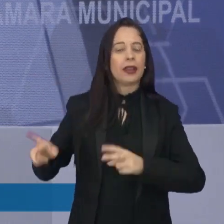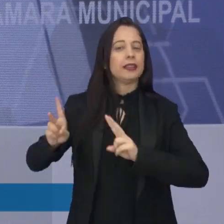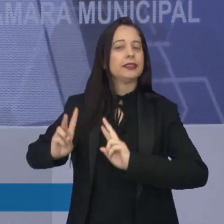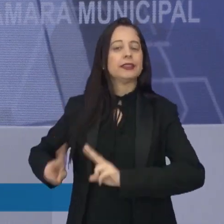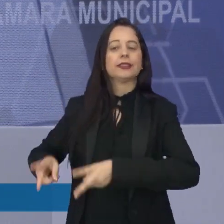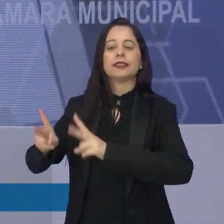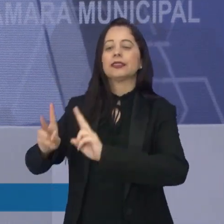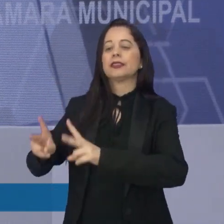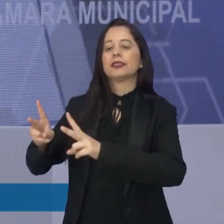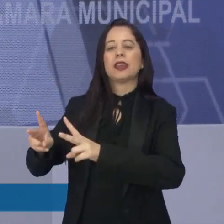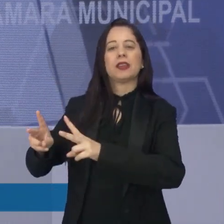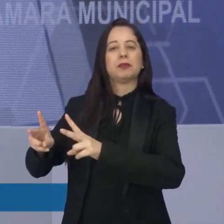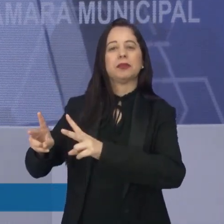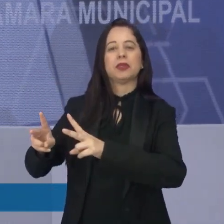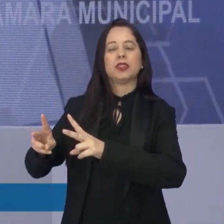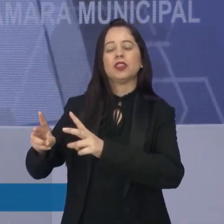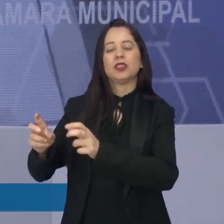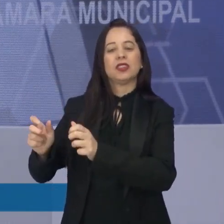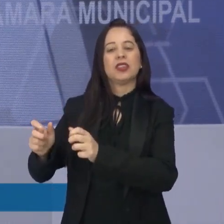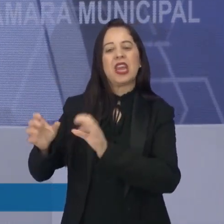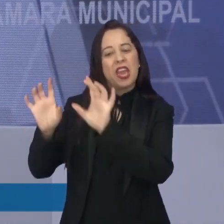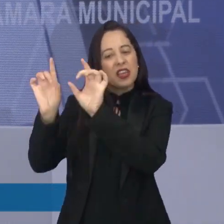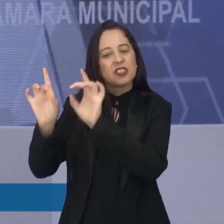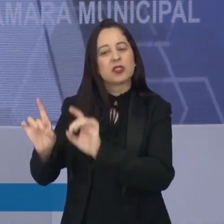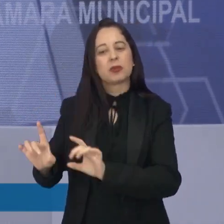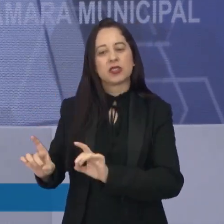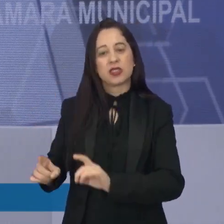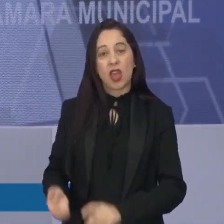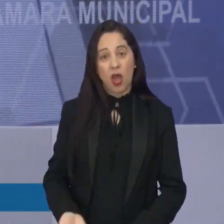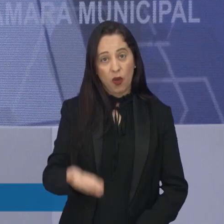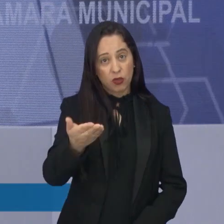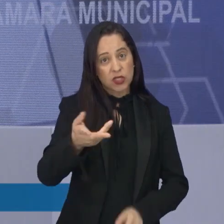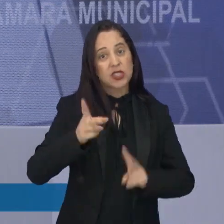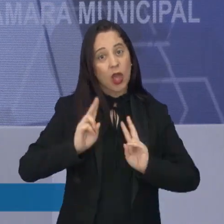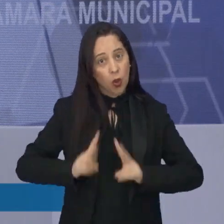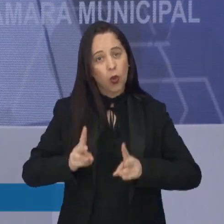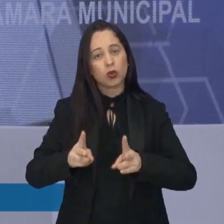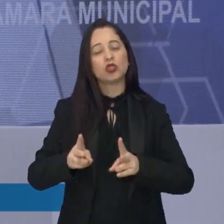estrela escolhida. Continua com a tua estrela, irmão.